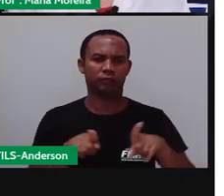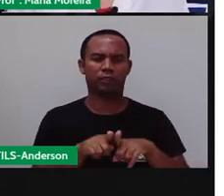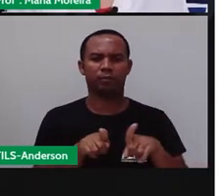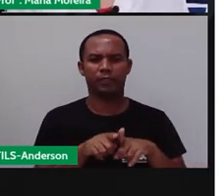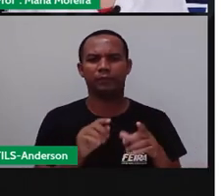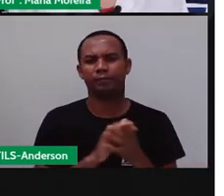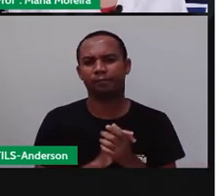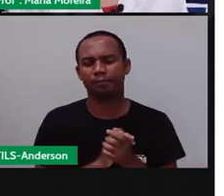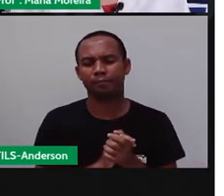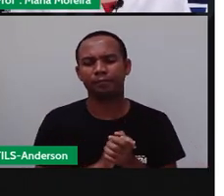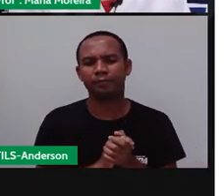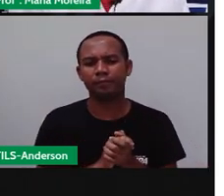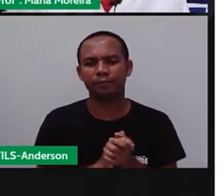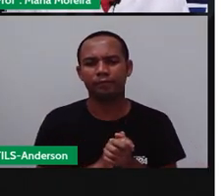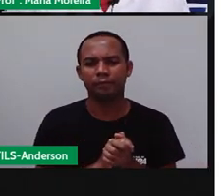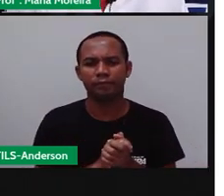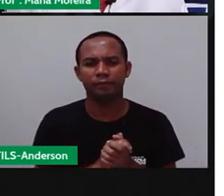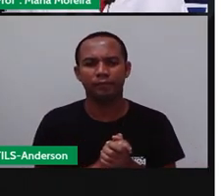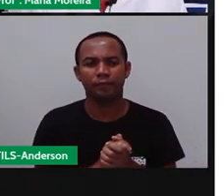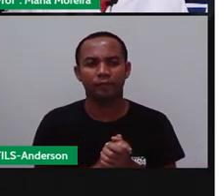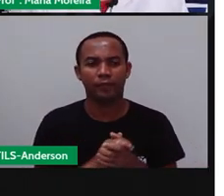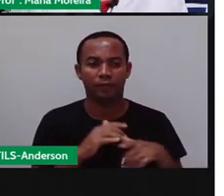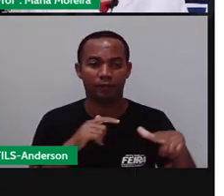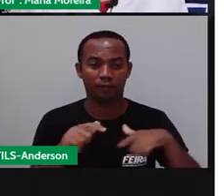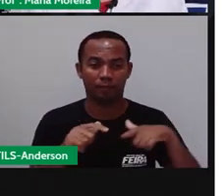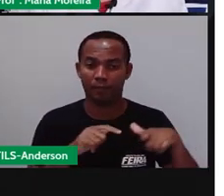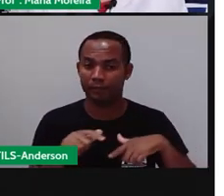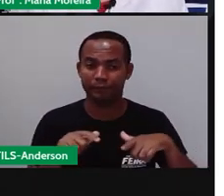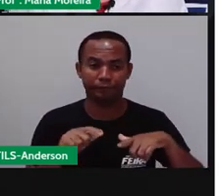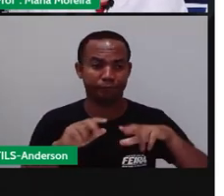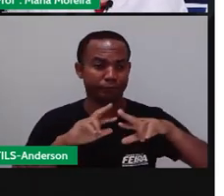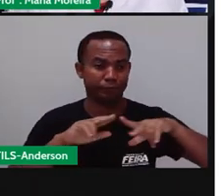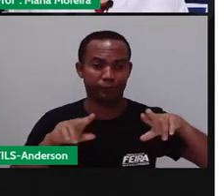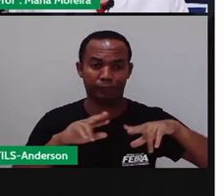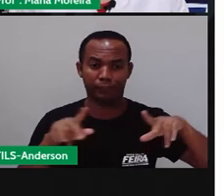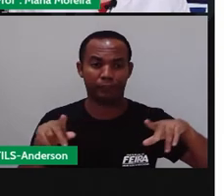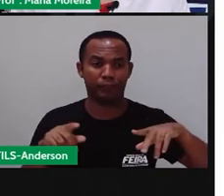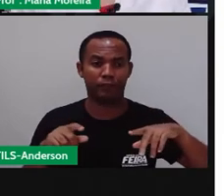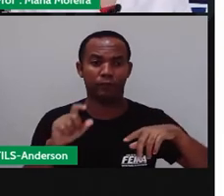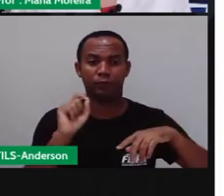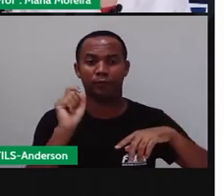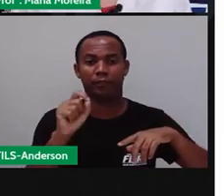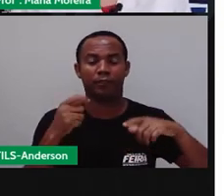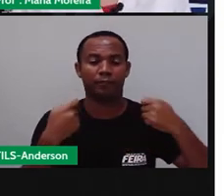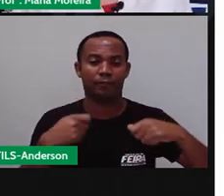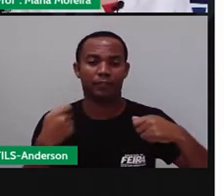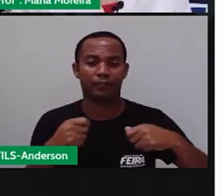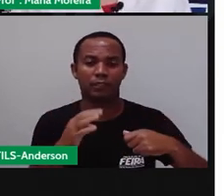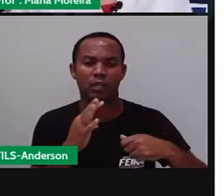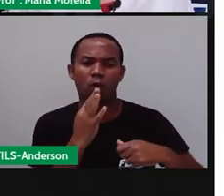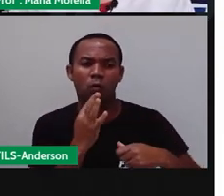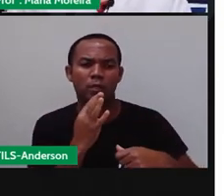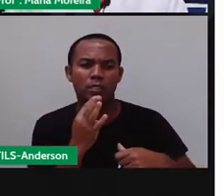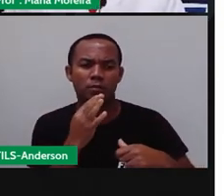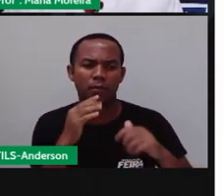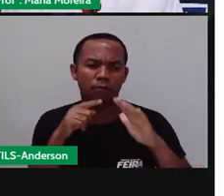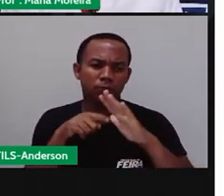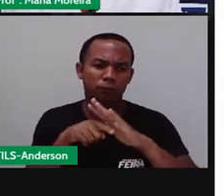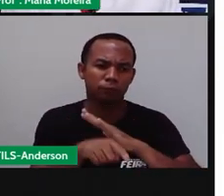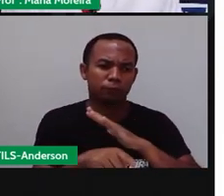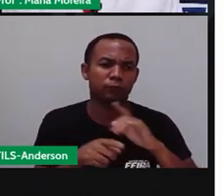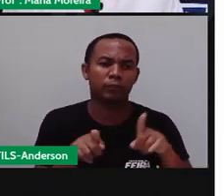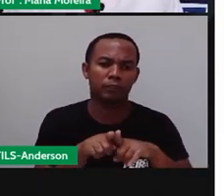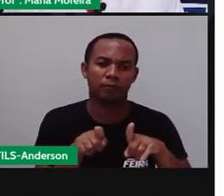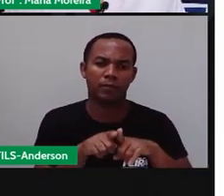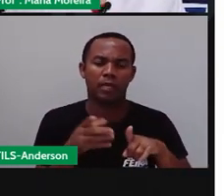de uma coisa que tem escrito aí. As profissões, de modo geral, elas precisam de conhecimento, sim, tá? E